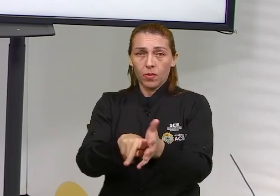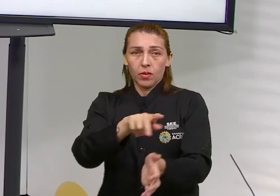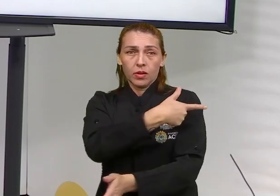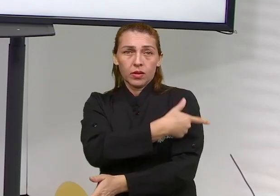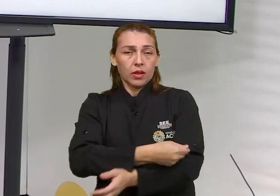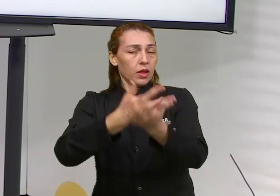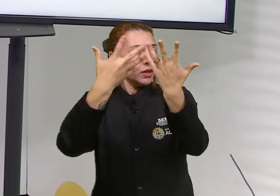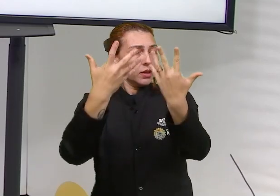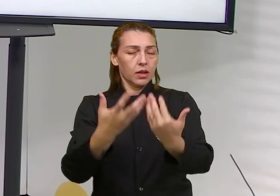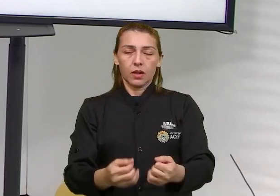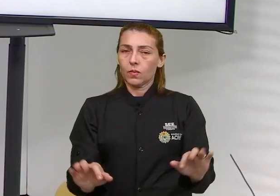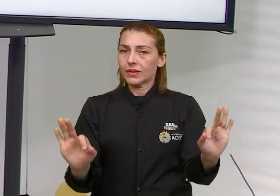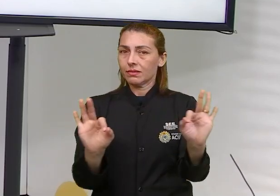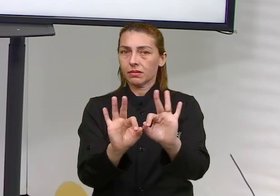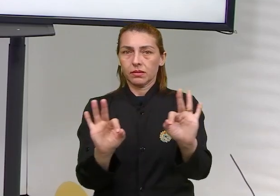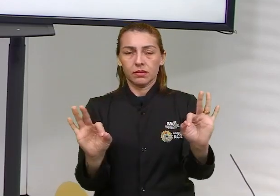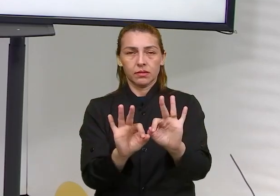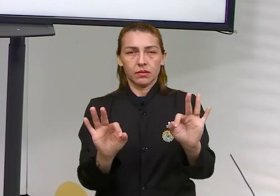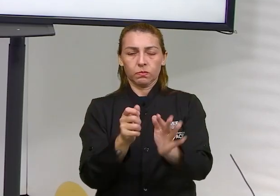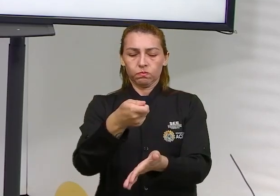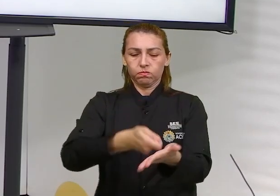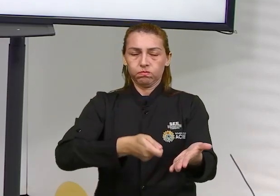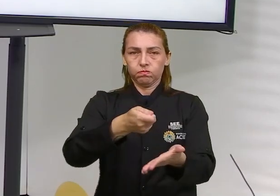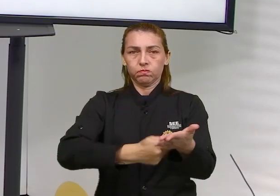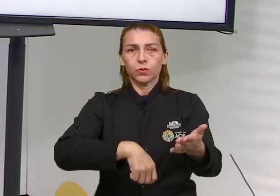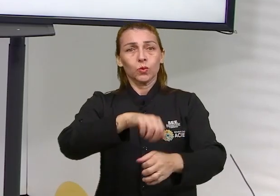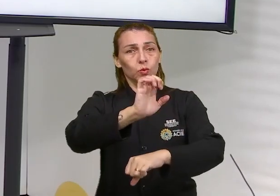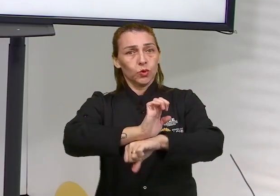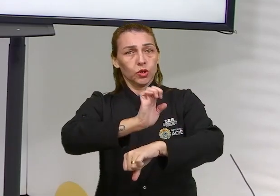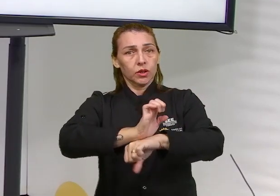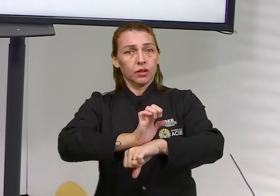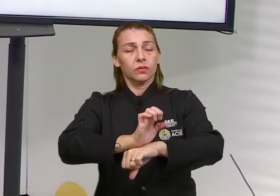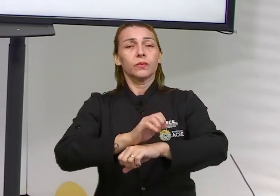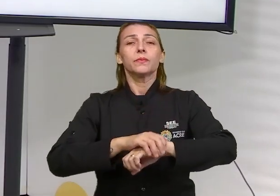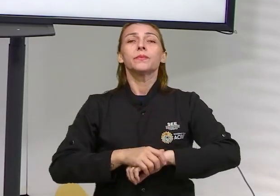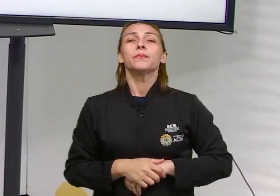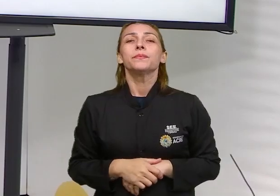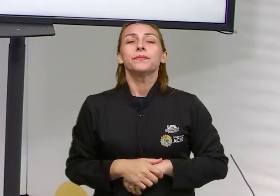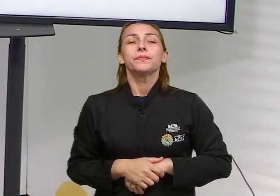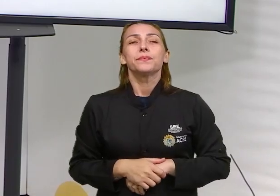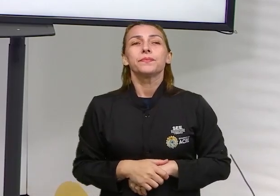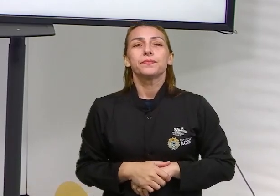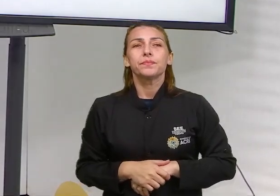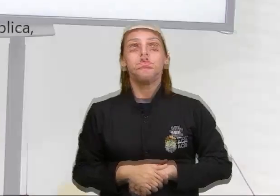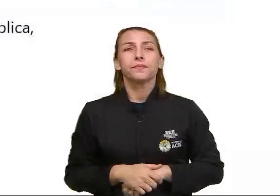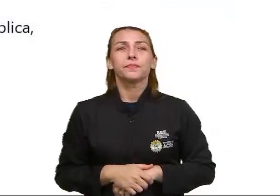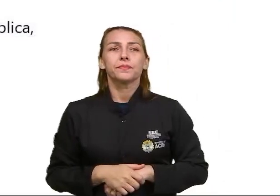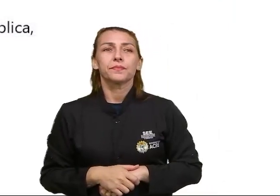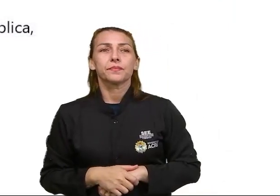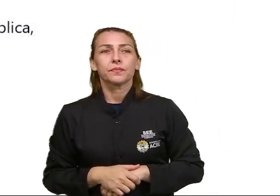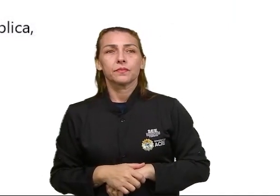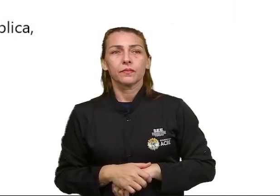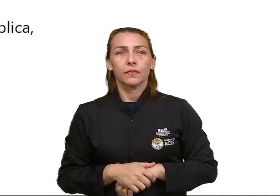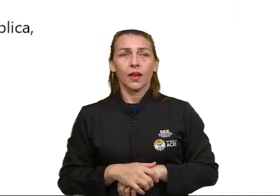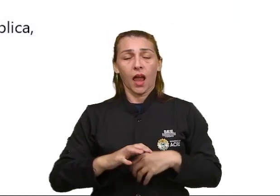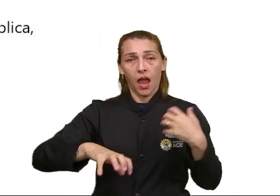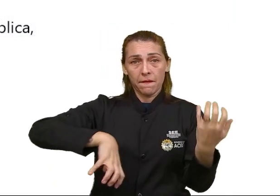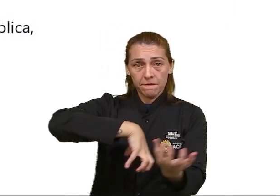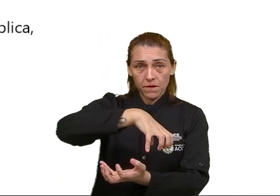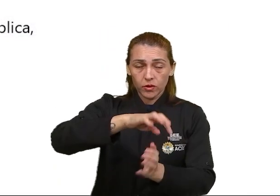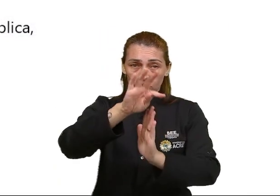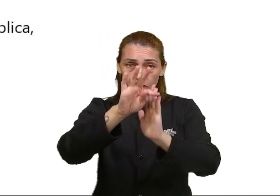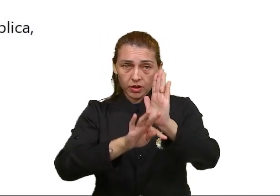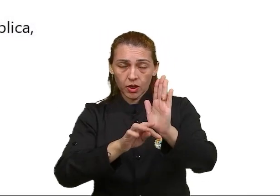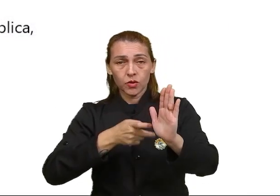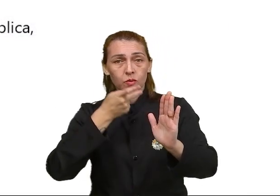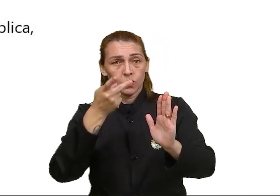aceita, né, esse cidadão está falando que não aceita a repressão do Estado. E vamos ver o que a questão quer, então. A referida revolta no texto, você